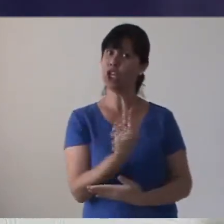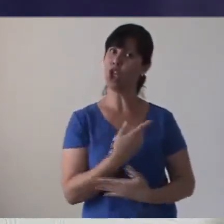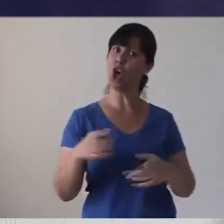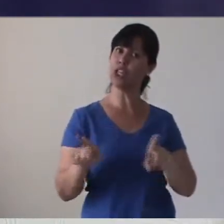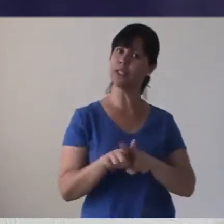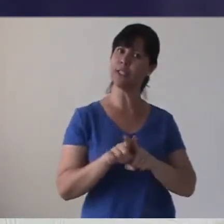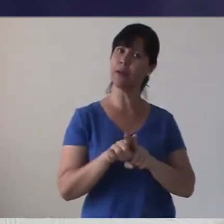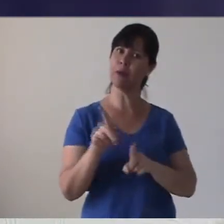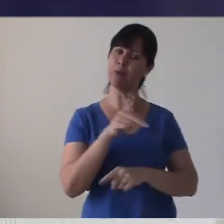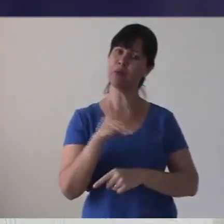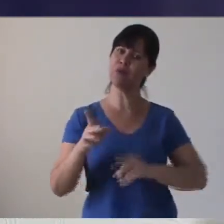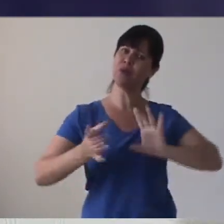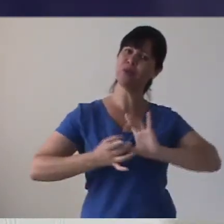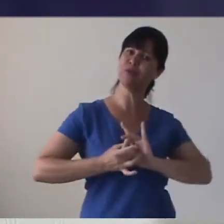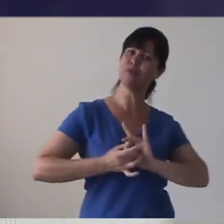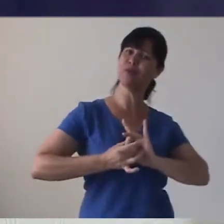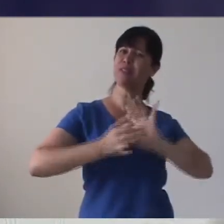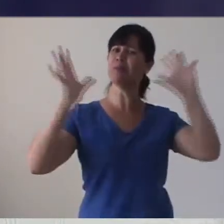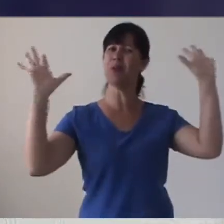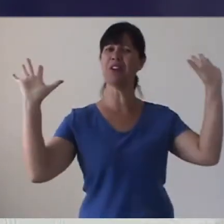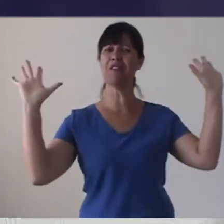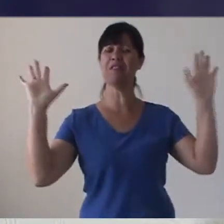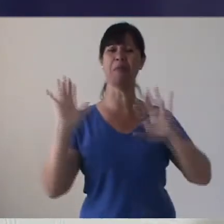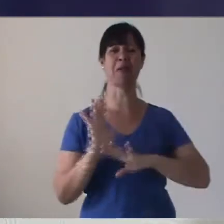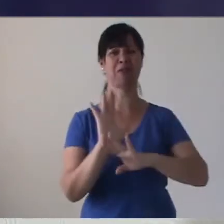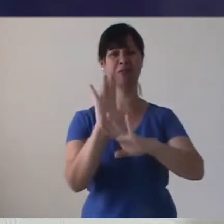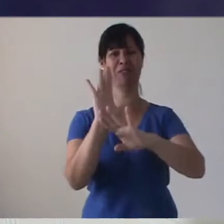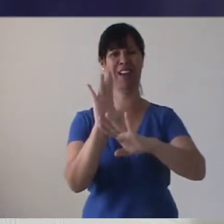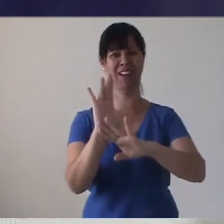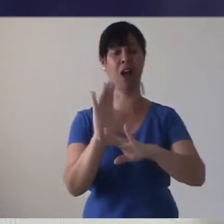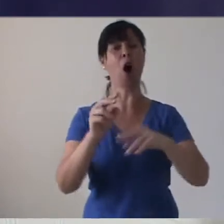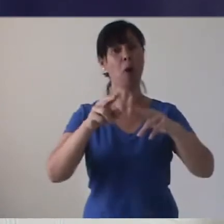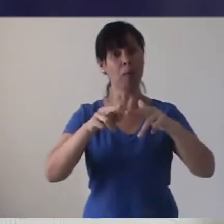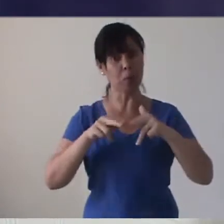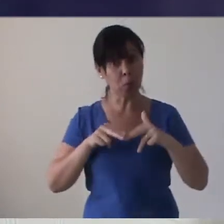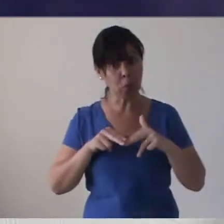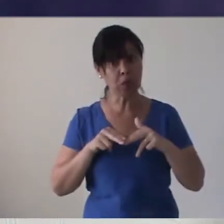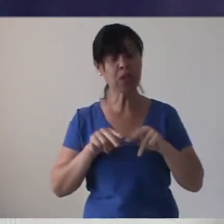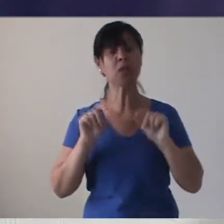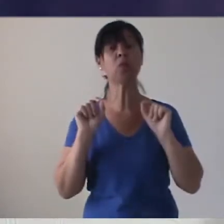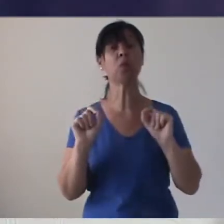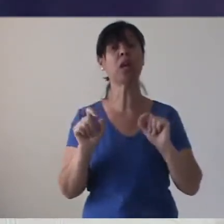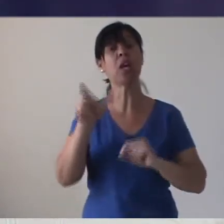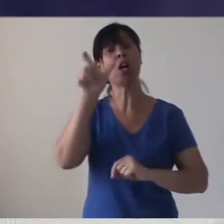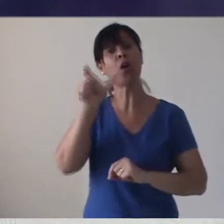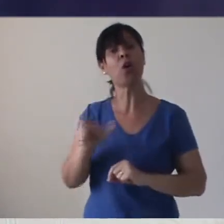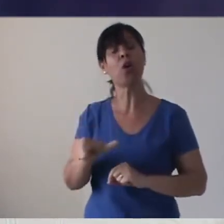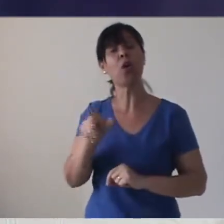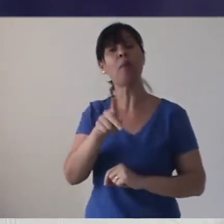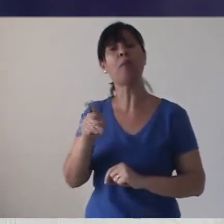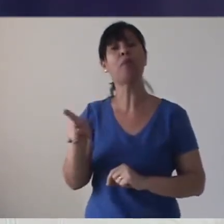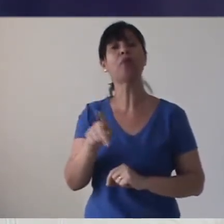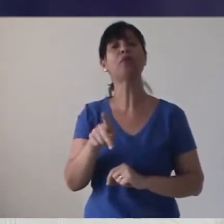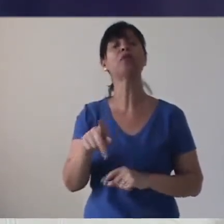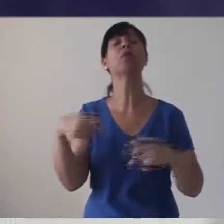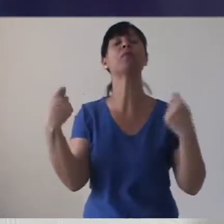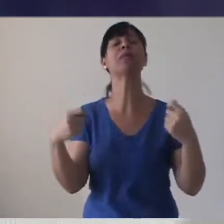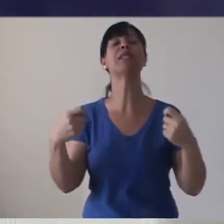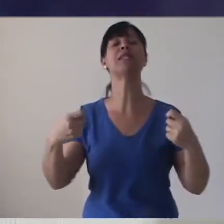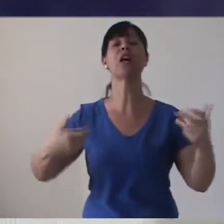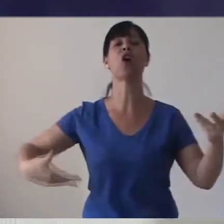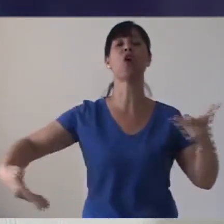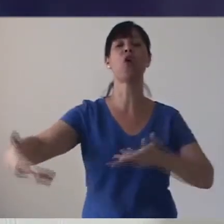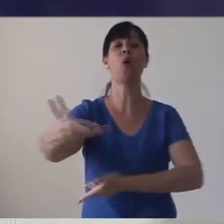a postos para ajudar. Por isso que a gente fala que o professor atual, ele tem que compartilhar. Compartilhar